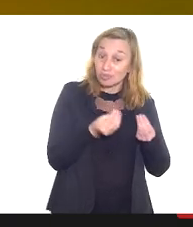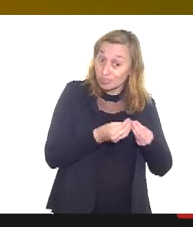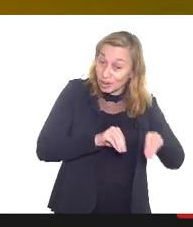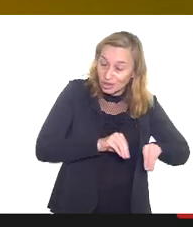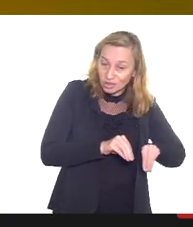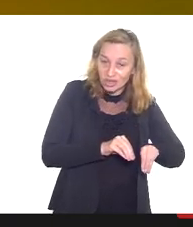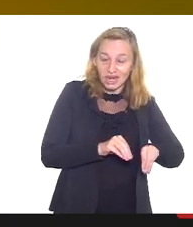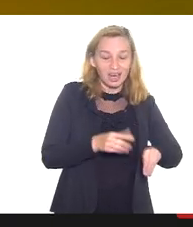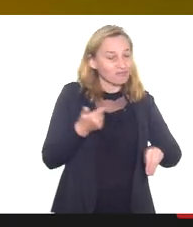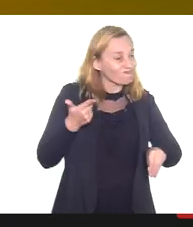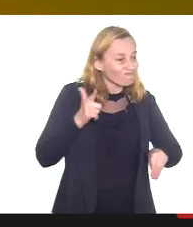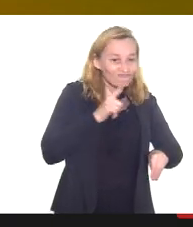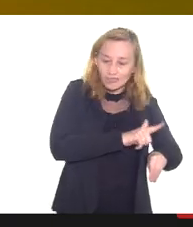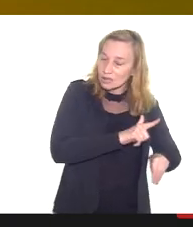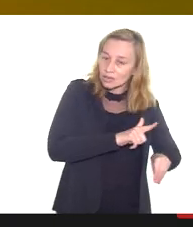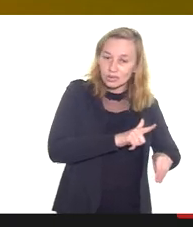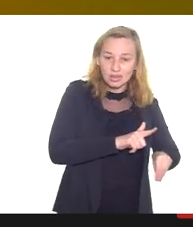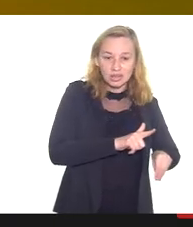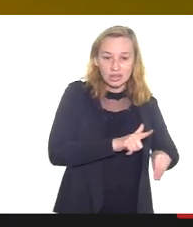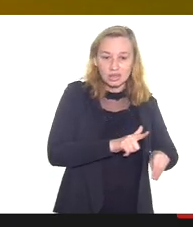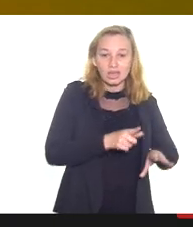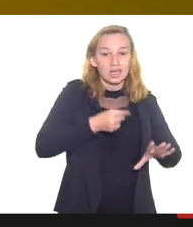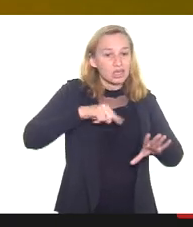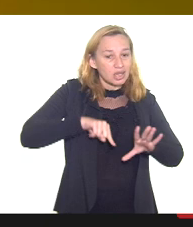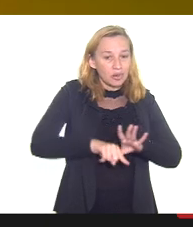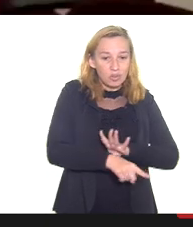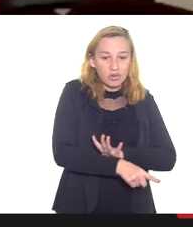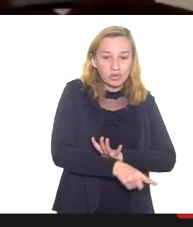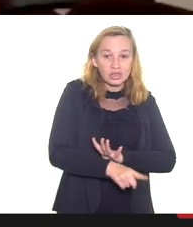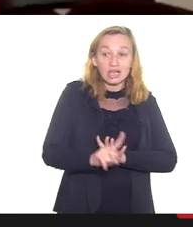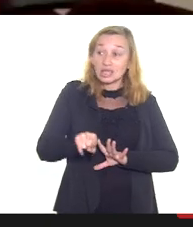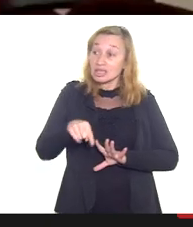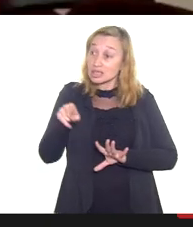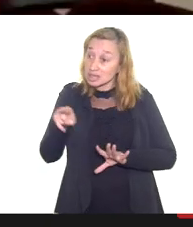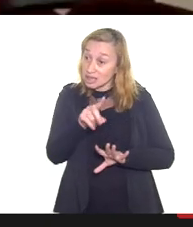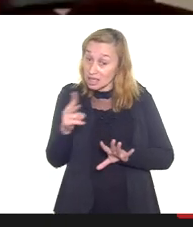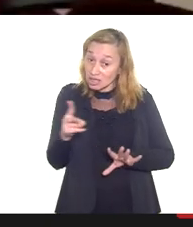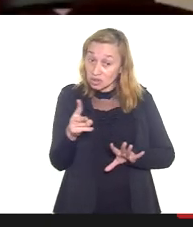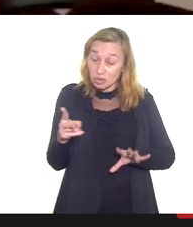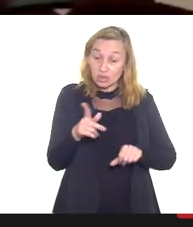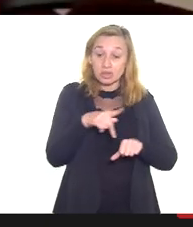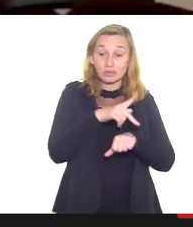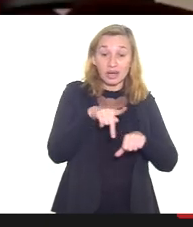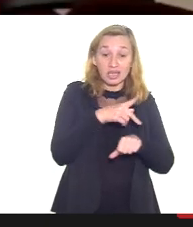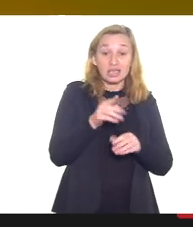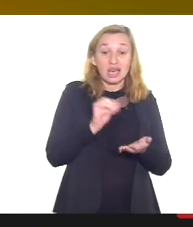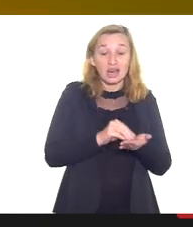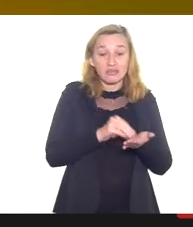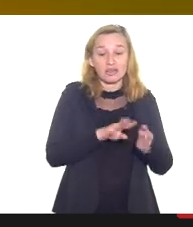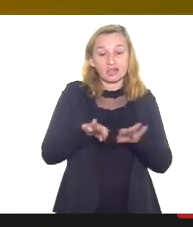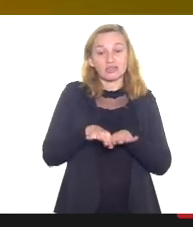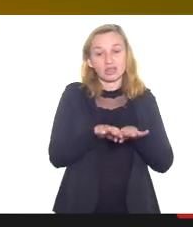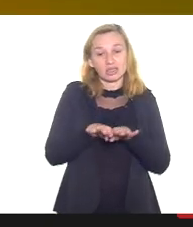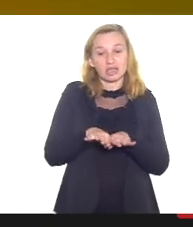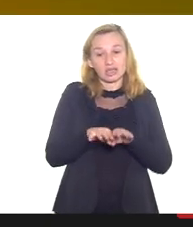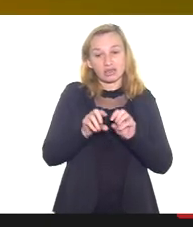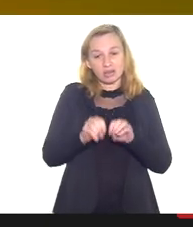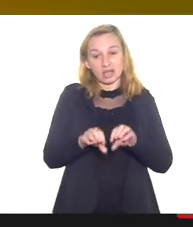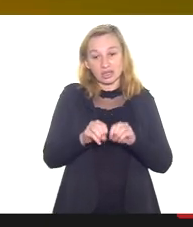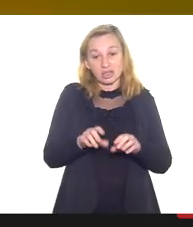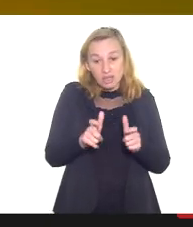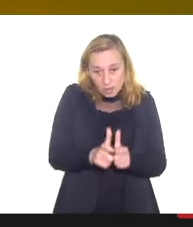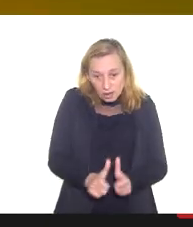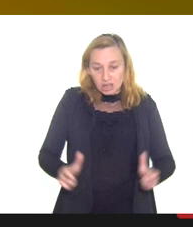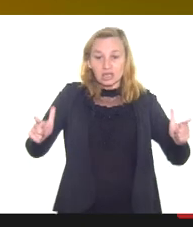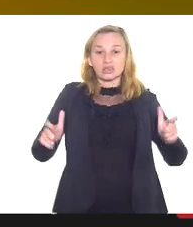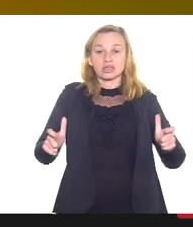deram certo e que aprofundaram, nesses respectivos países, as desigualdades educacionais. A gente tem uma ampla